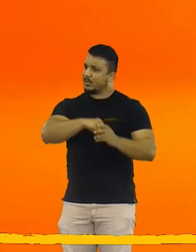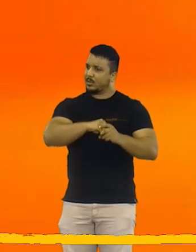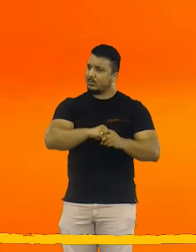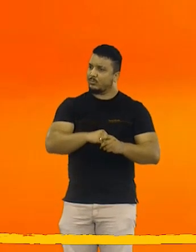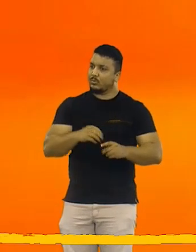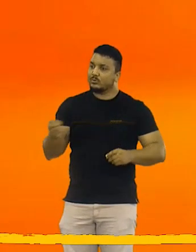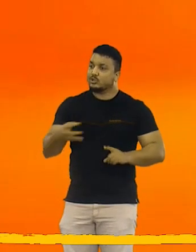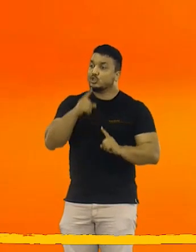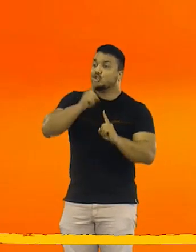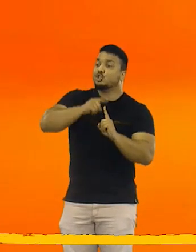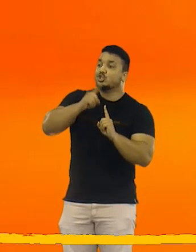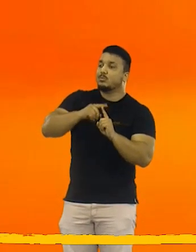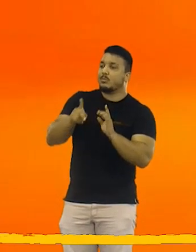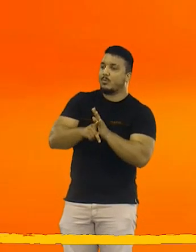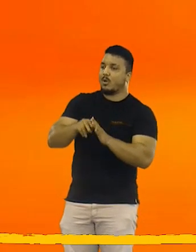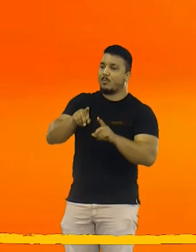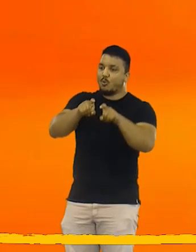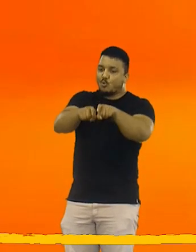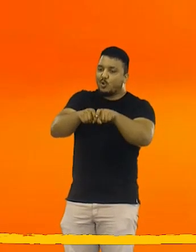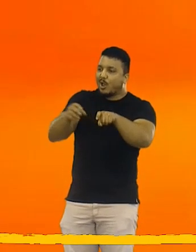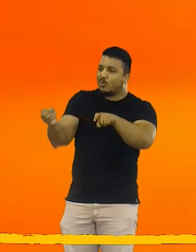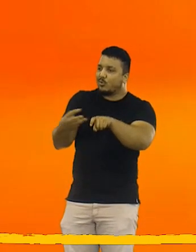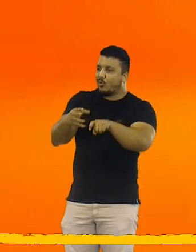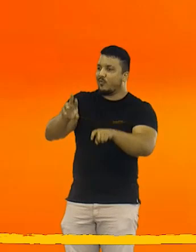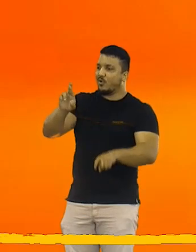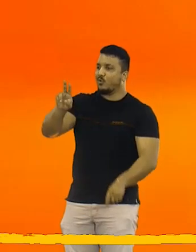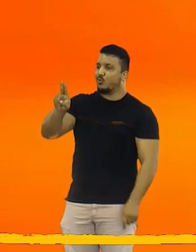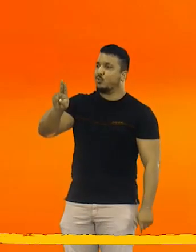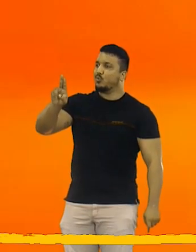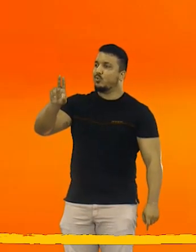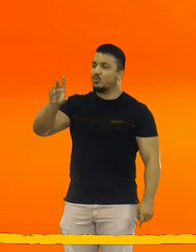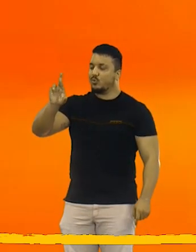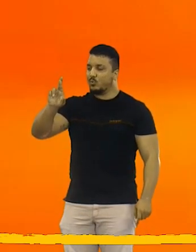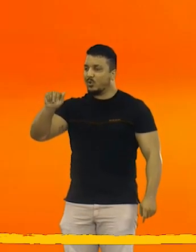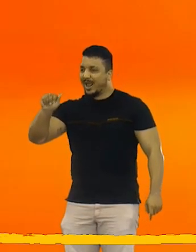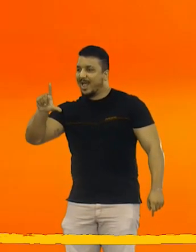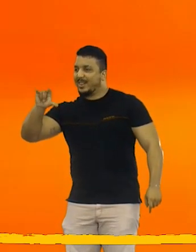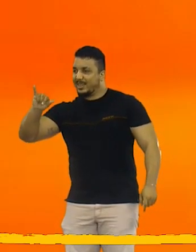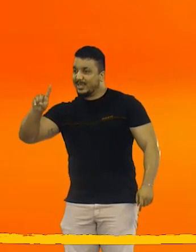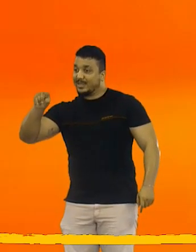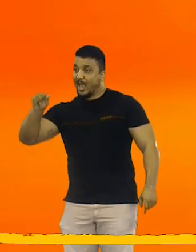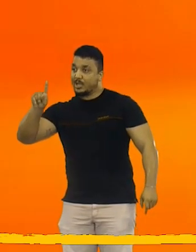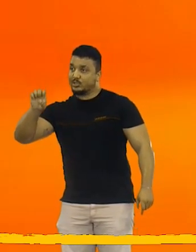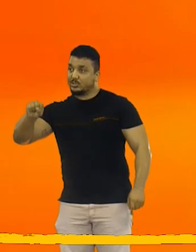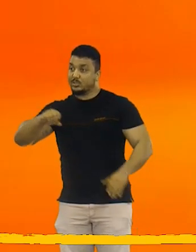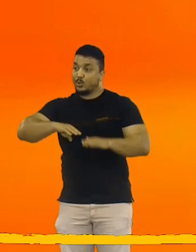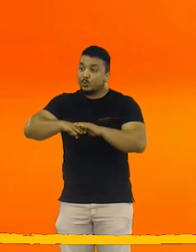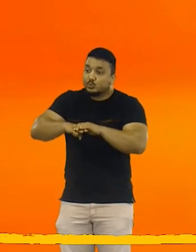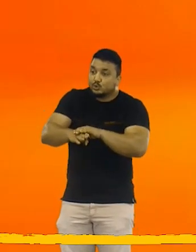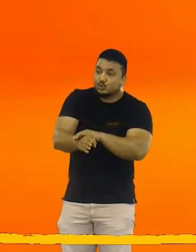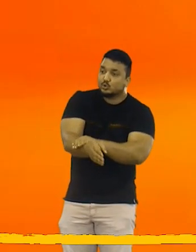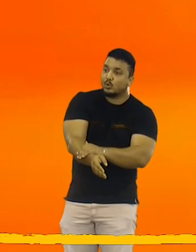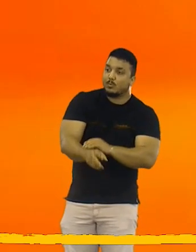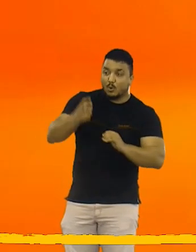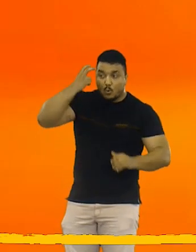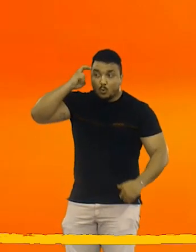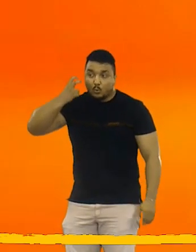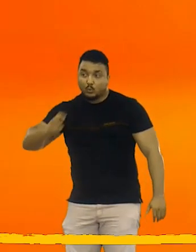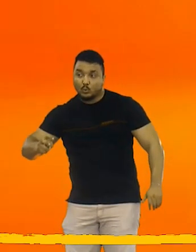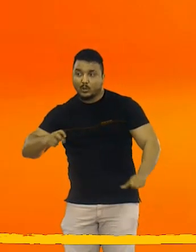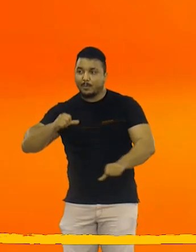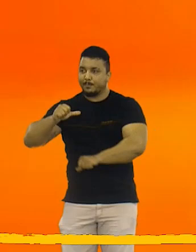Novas ruralidades. Tudo bem? Hábitos e culturas são modificadas. Show de